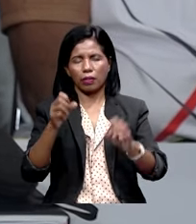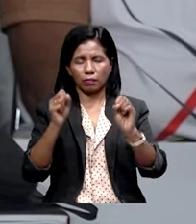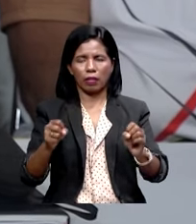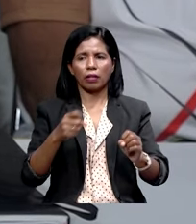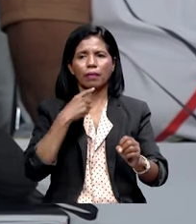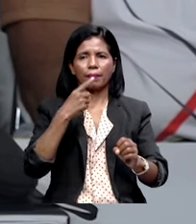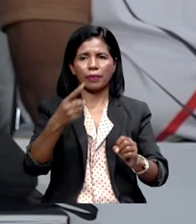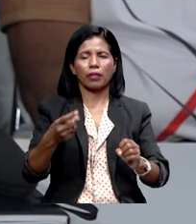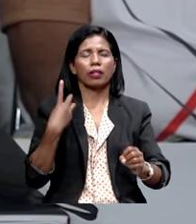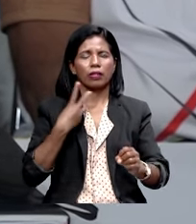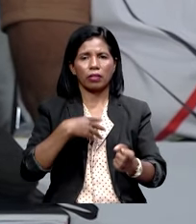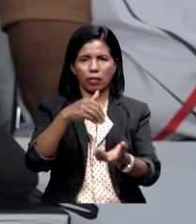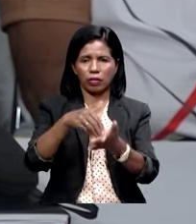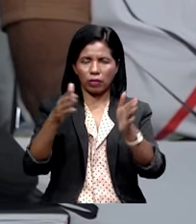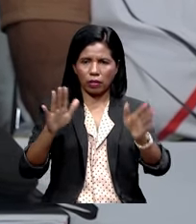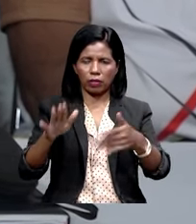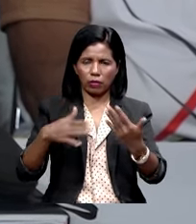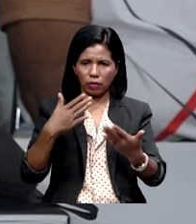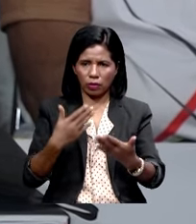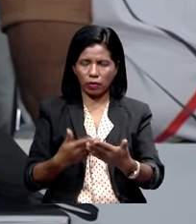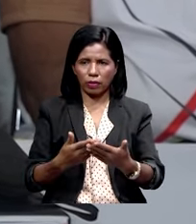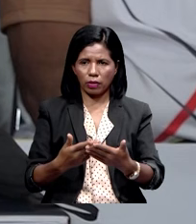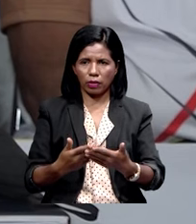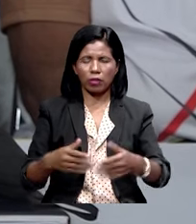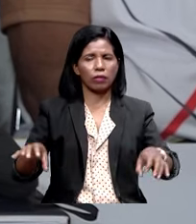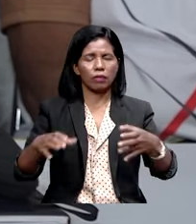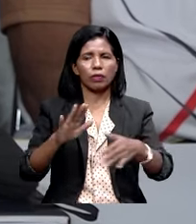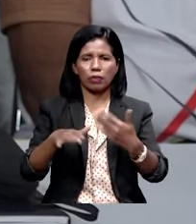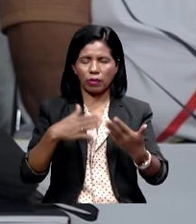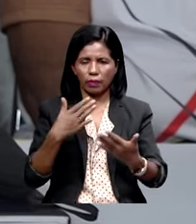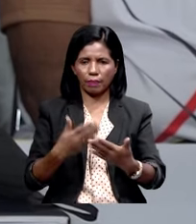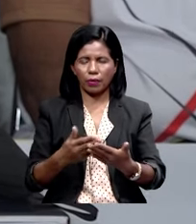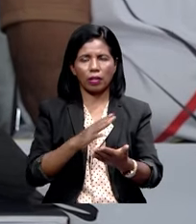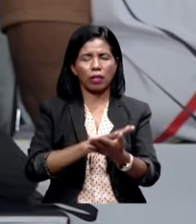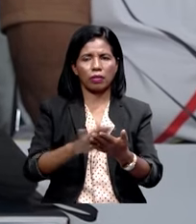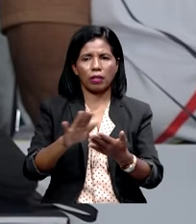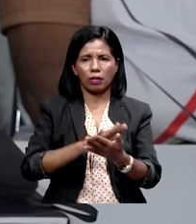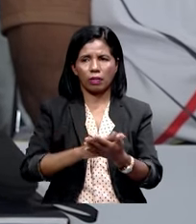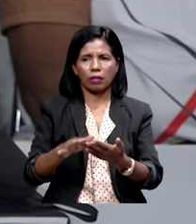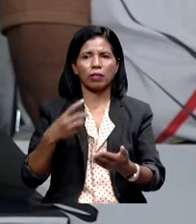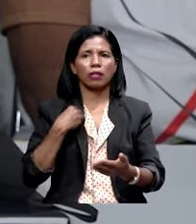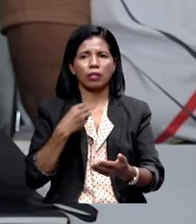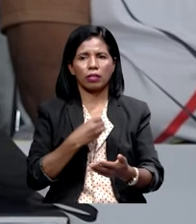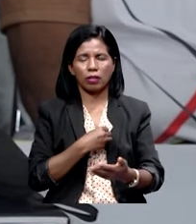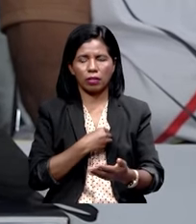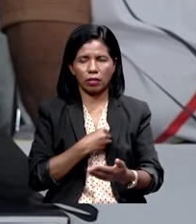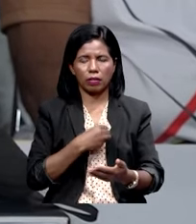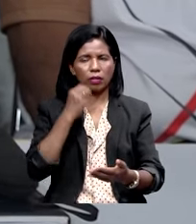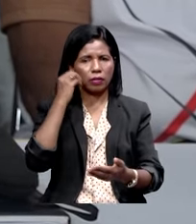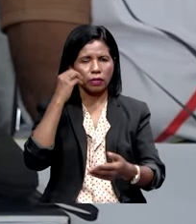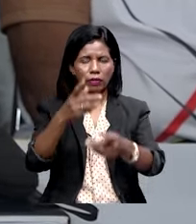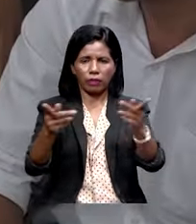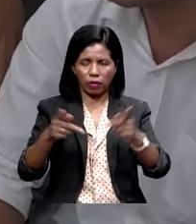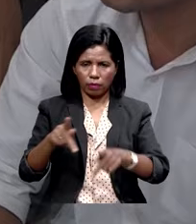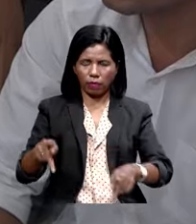mobiliza, e tenha estudantes, e tenha serviço na Enxira, a tu bela Ramos, e tenha relafate ou fato em público